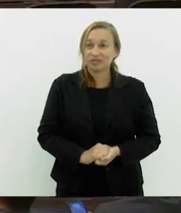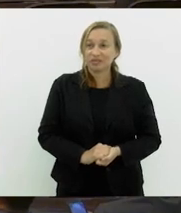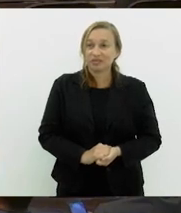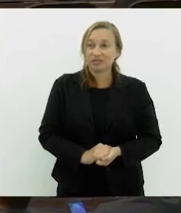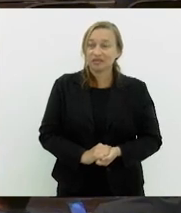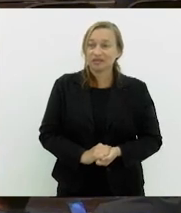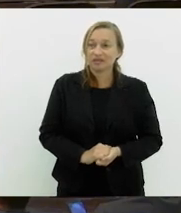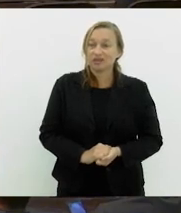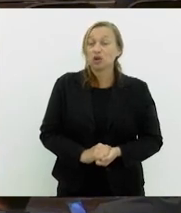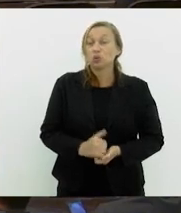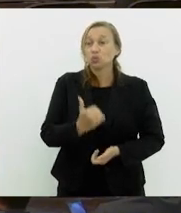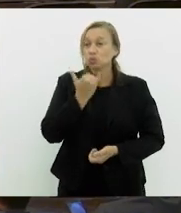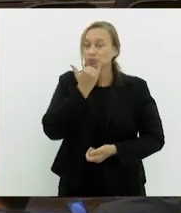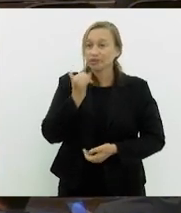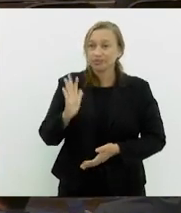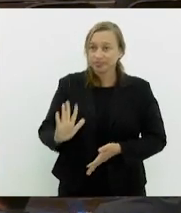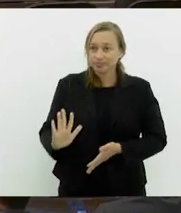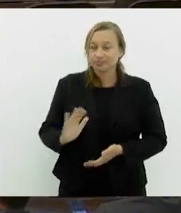Desculpa.